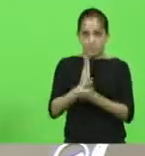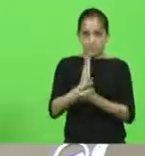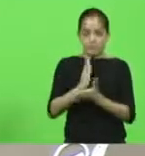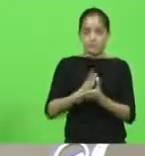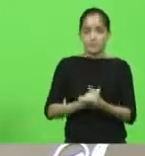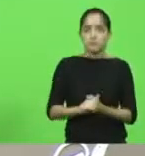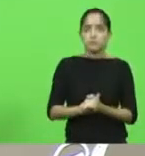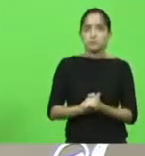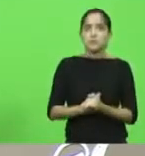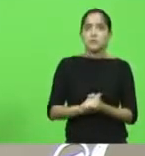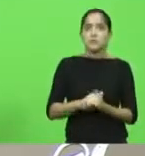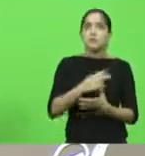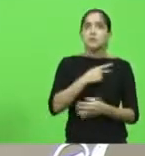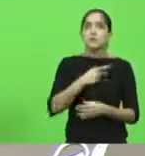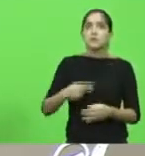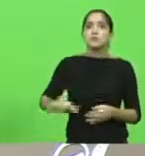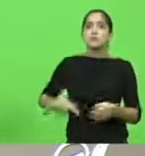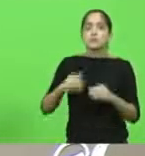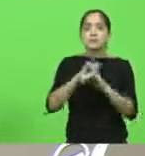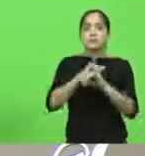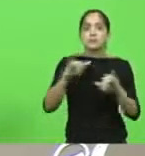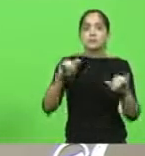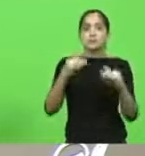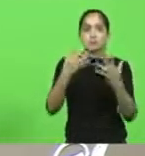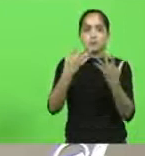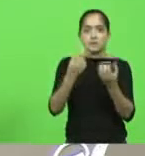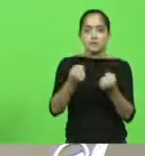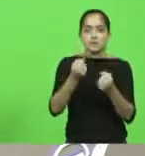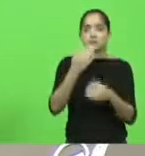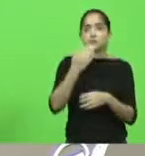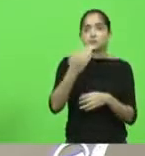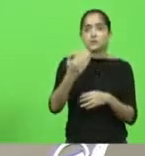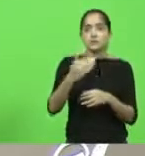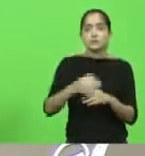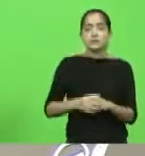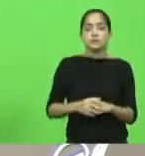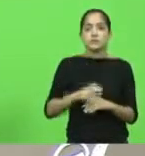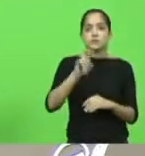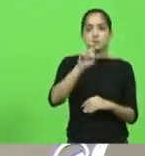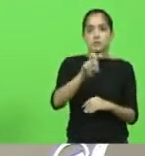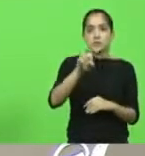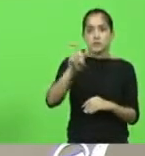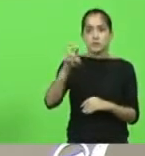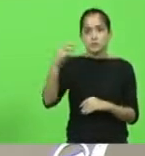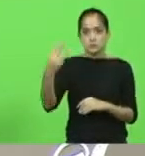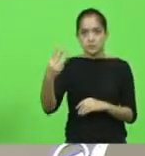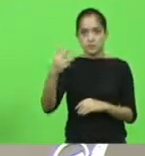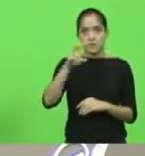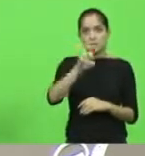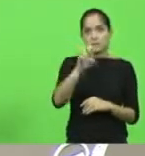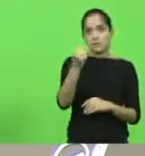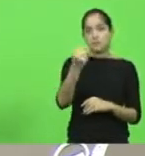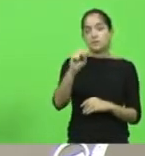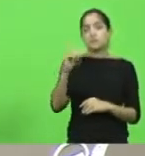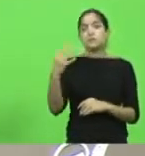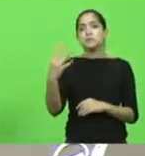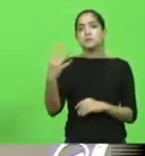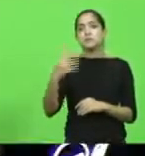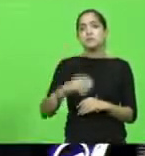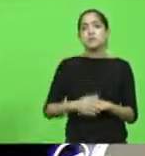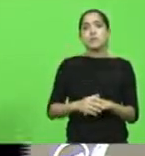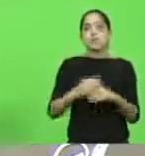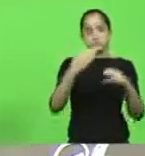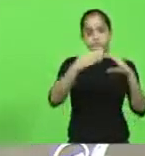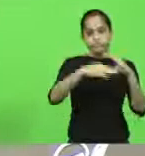unanimidade. Esta presidência comunica que defere os seguintes requerimentos. Requerimento 553 a 584. Esta presidência comunica e